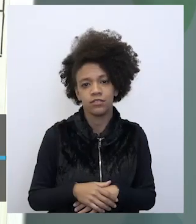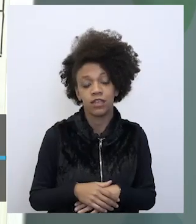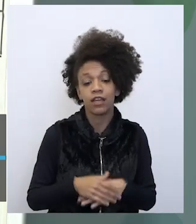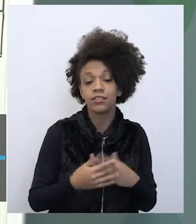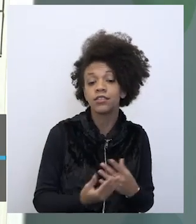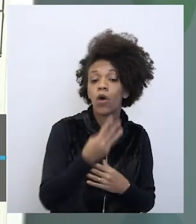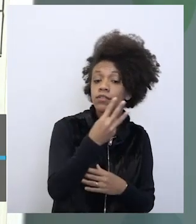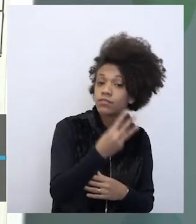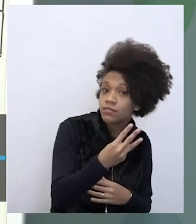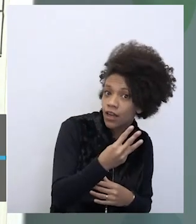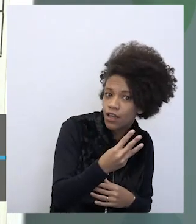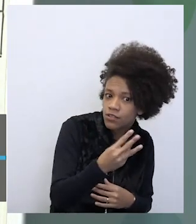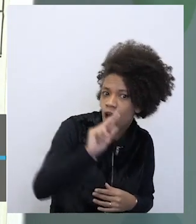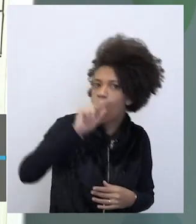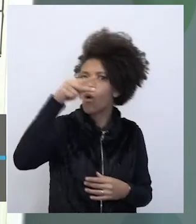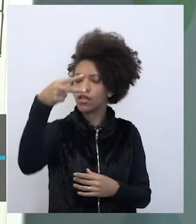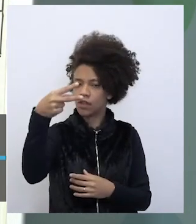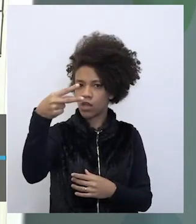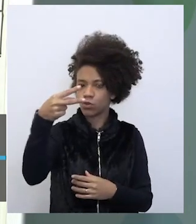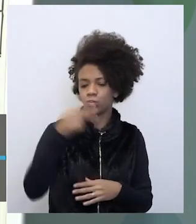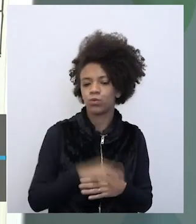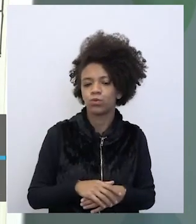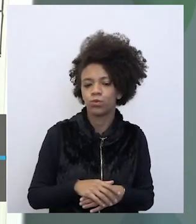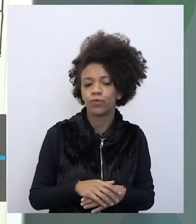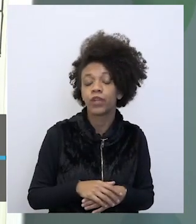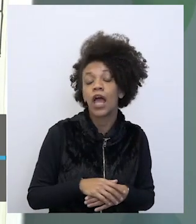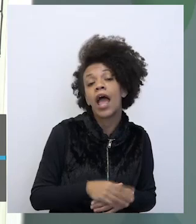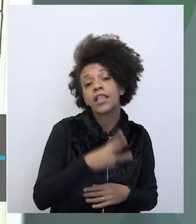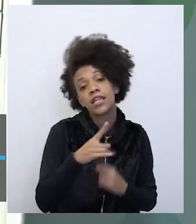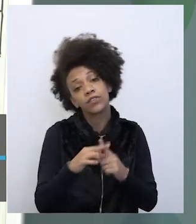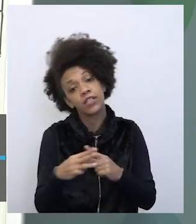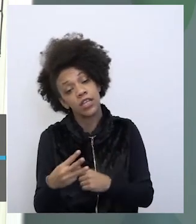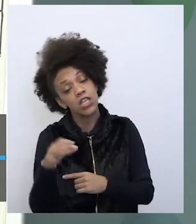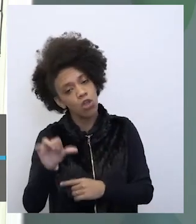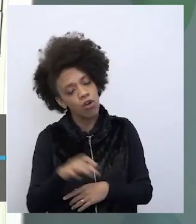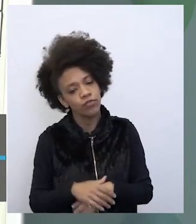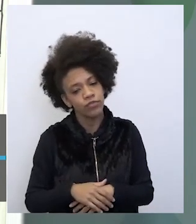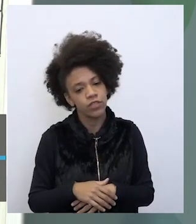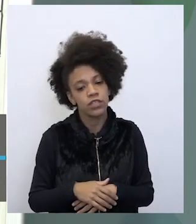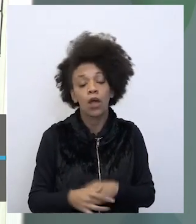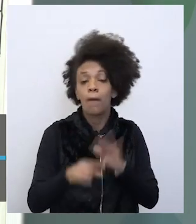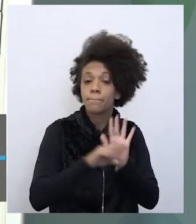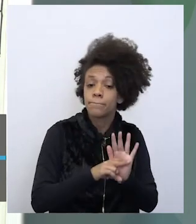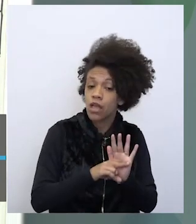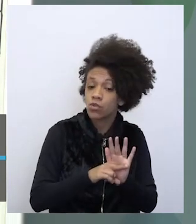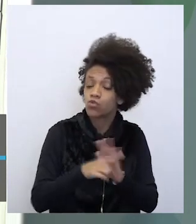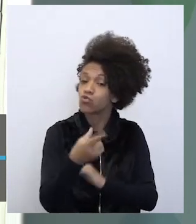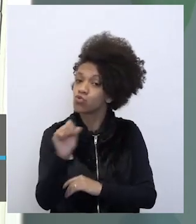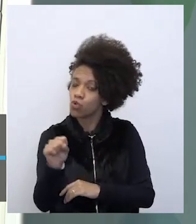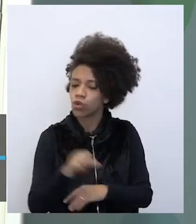ao quadrado, primeira potência. 3 vezes 3, 9. 9 vezes menos 2, dá menos 2 vezes 9,